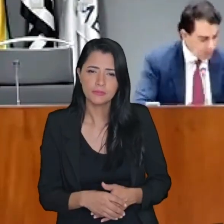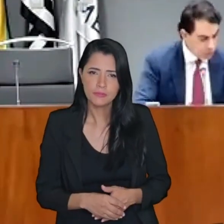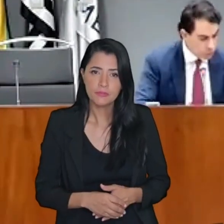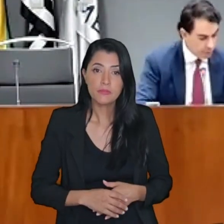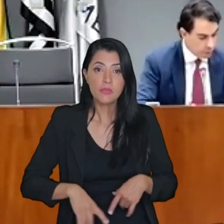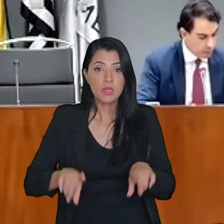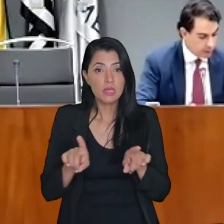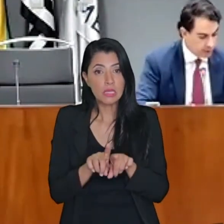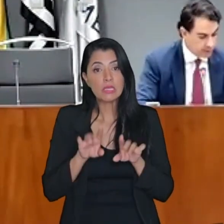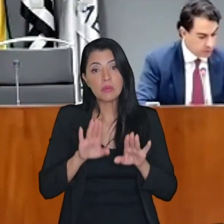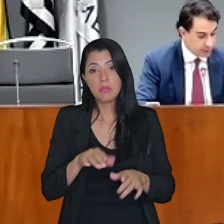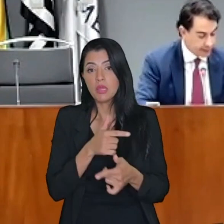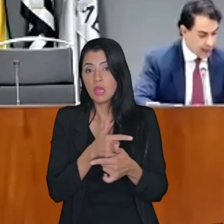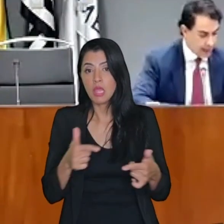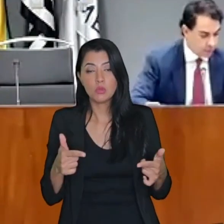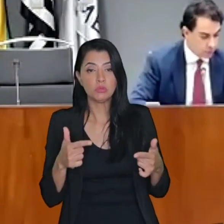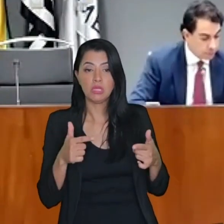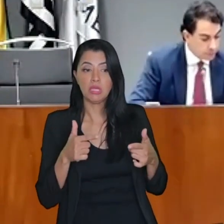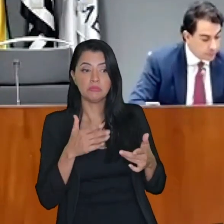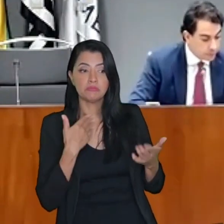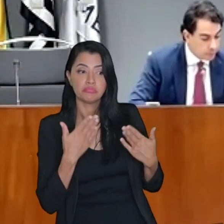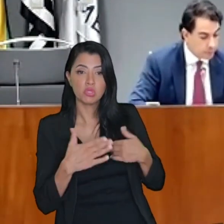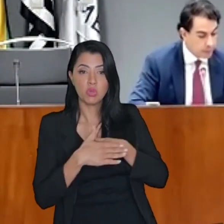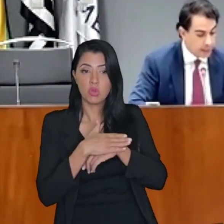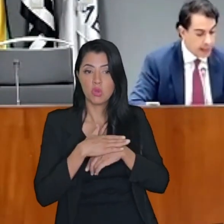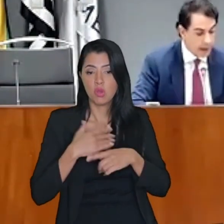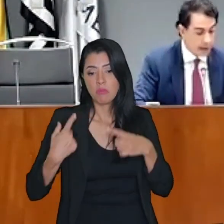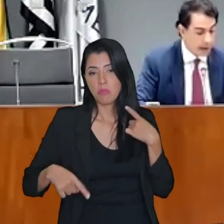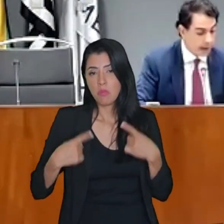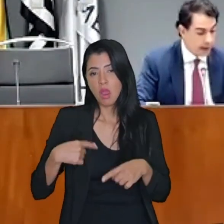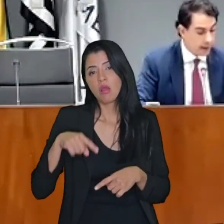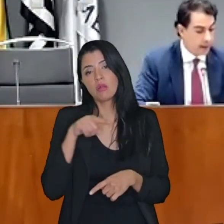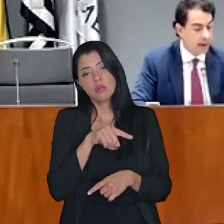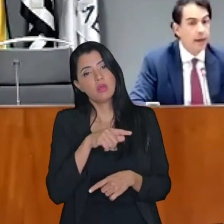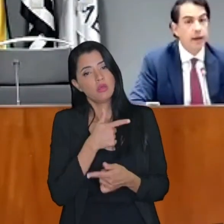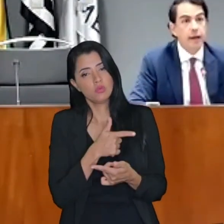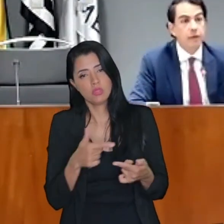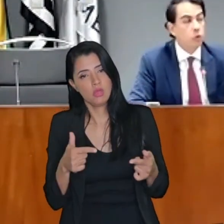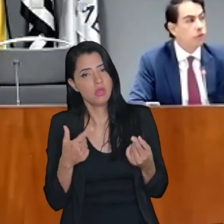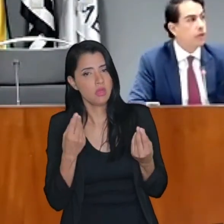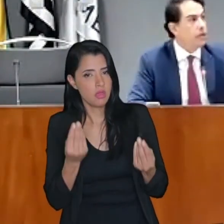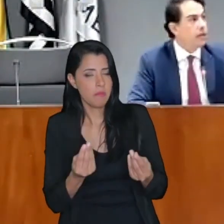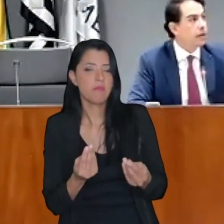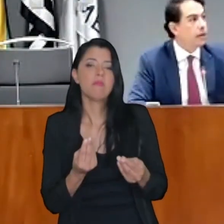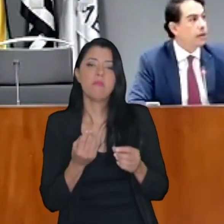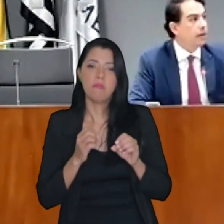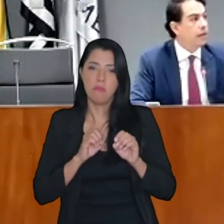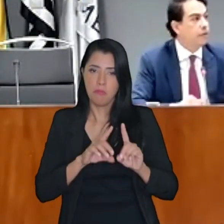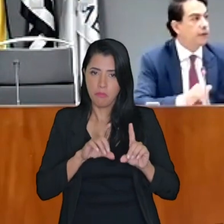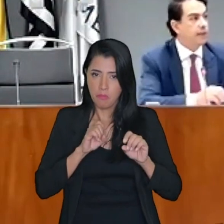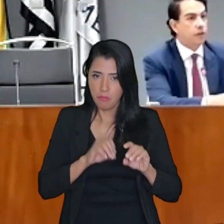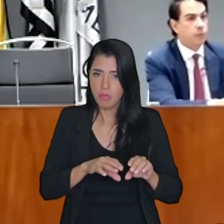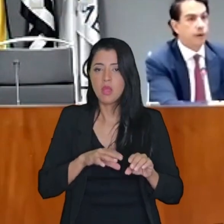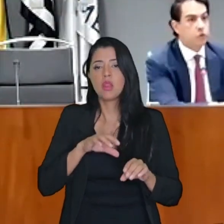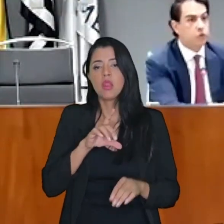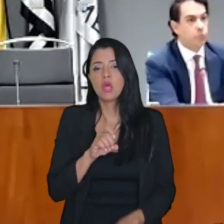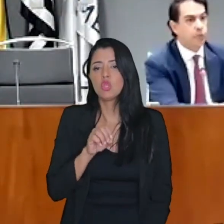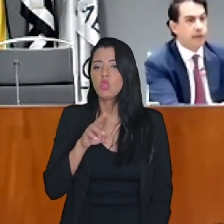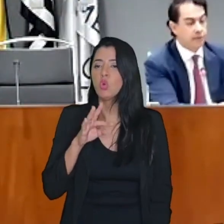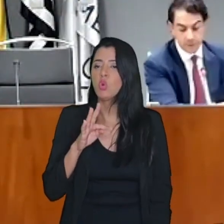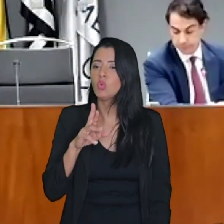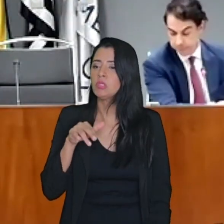e que também, de alguma forma, não tem sido tratado pela doutrina e enfrentado